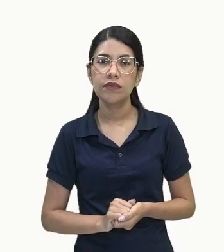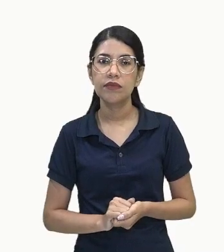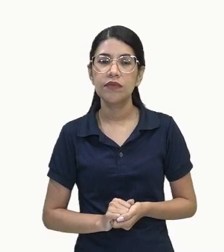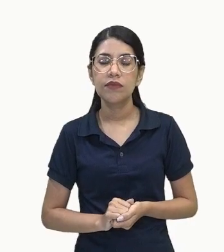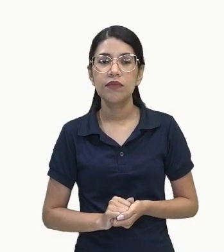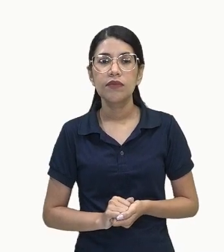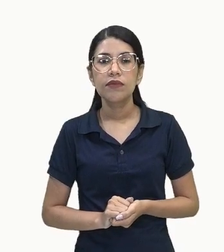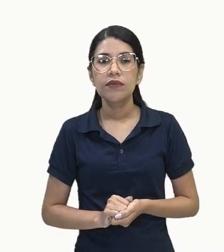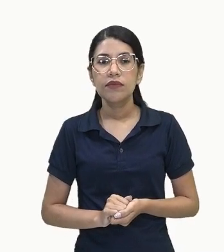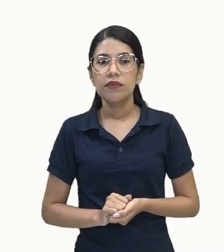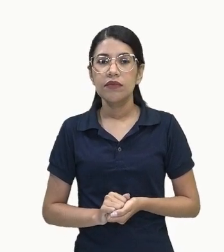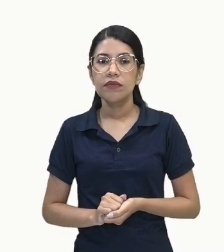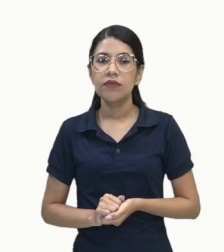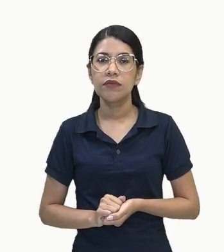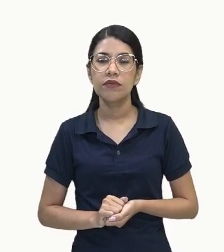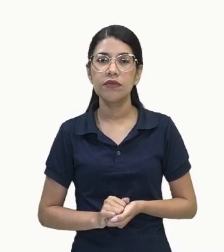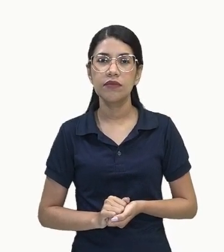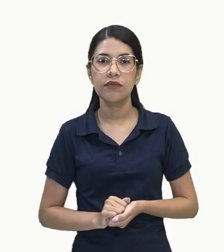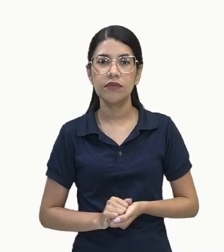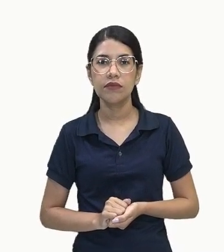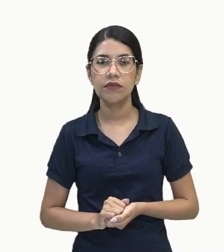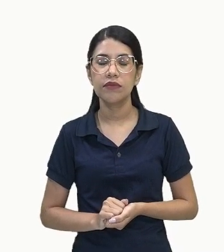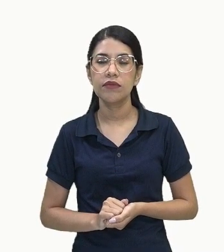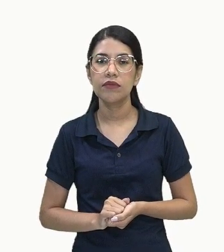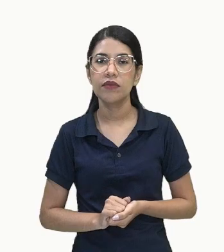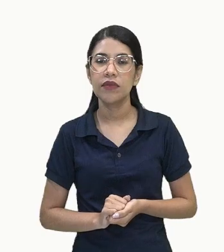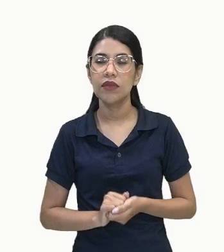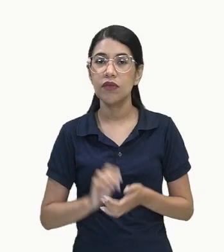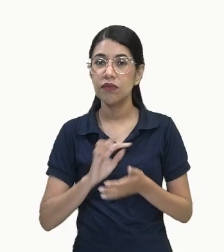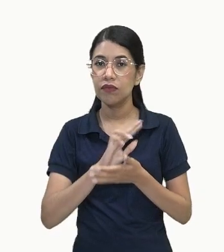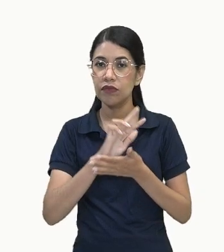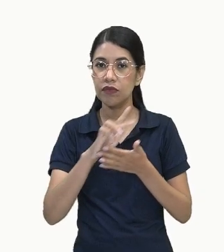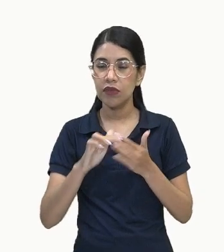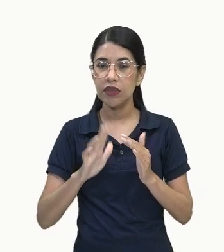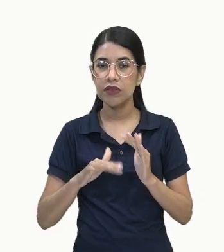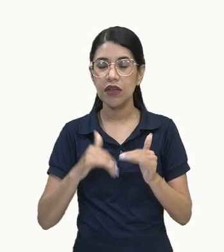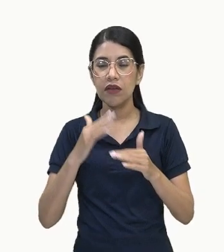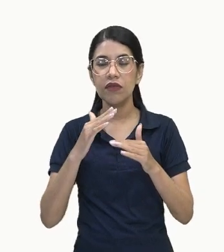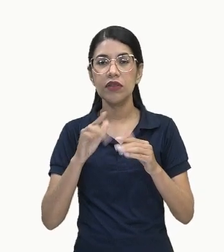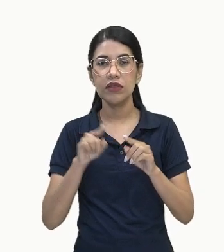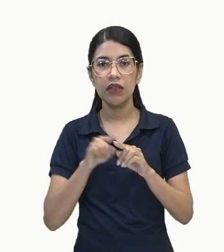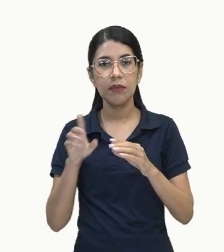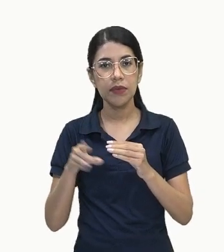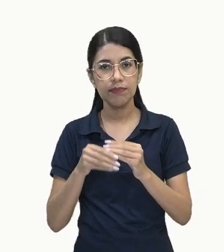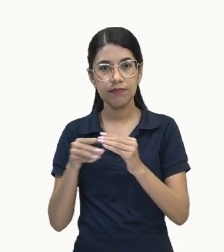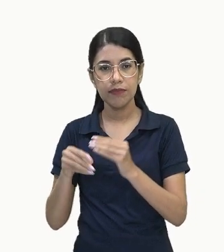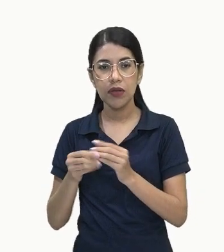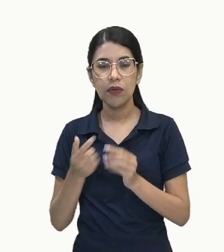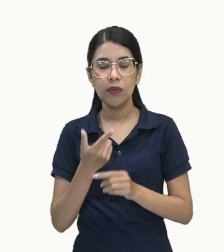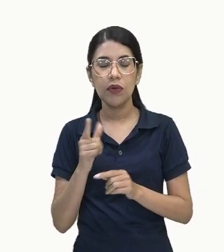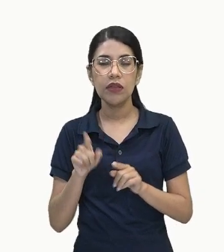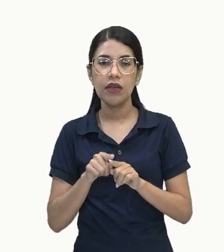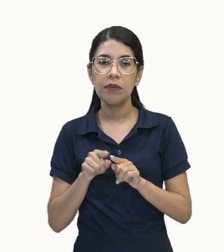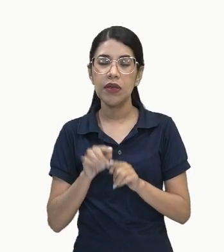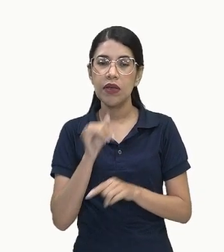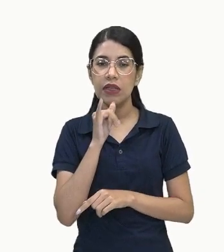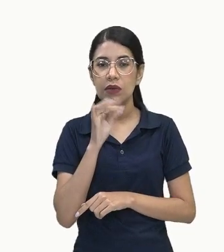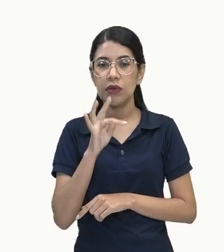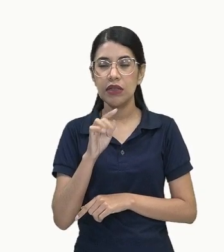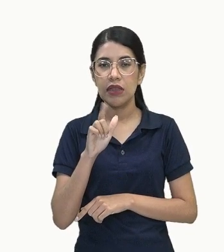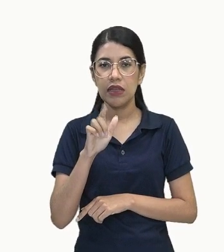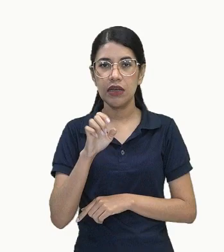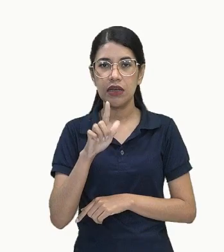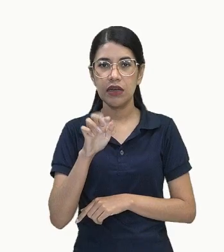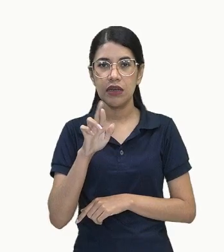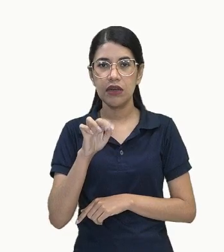texto, vamos lá. Todos esses avanços, somados a outros fatores como a inovação do telégrafo e do telefone,